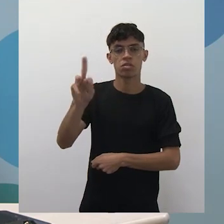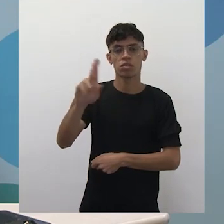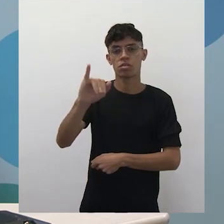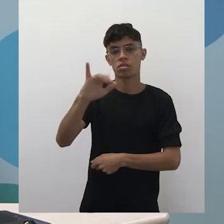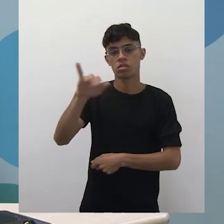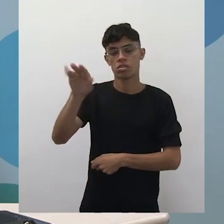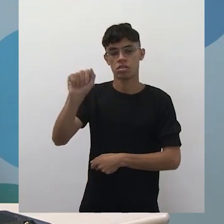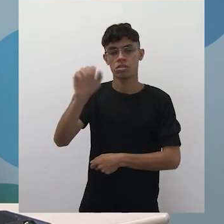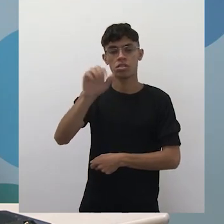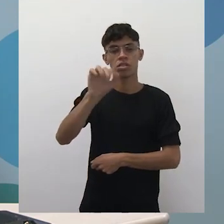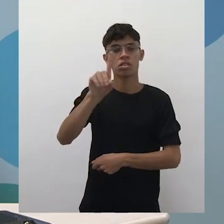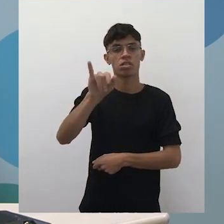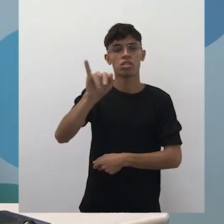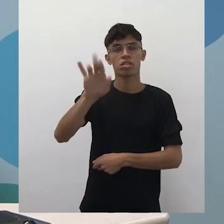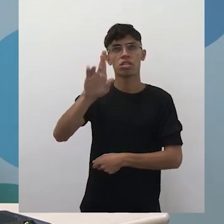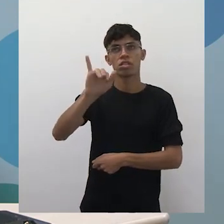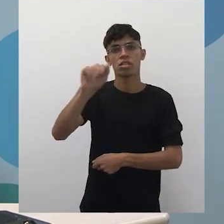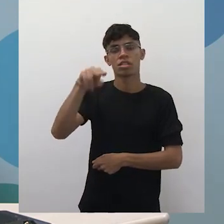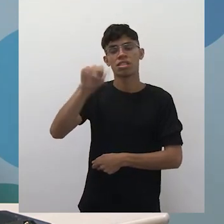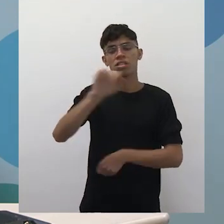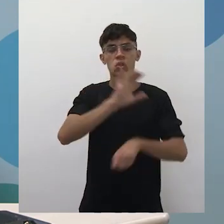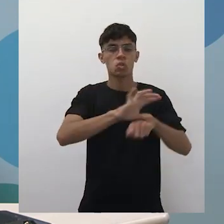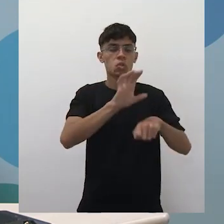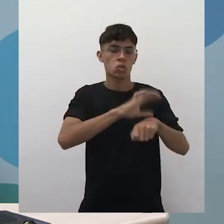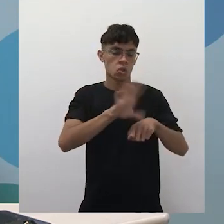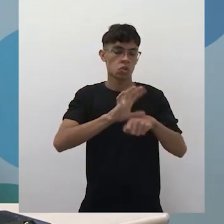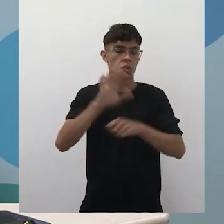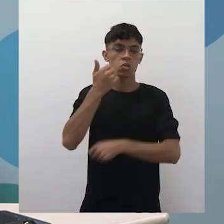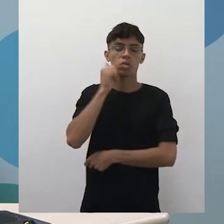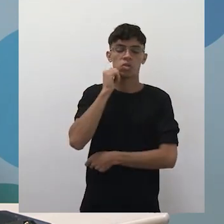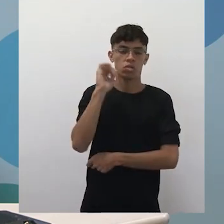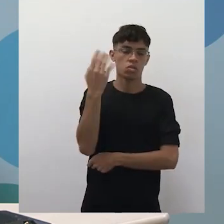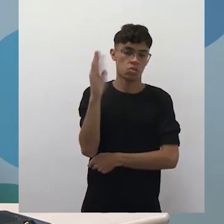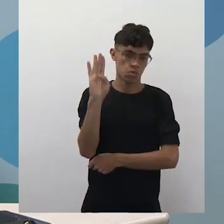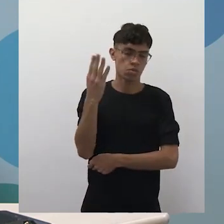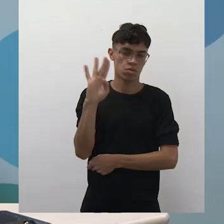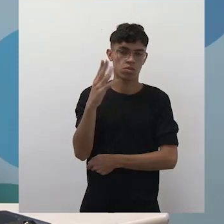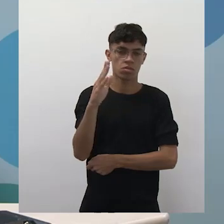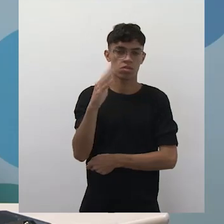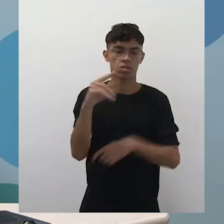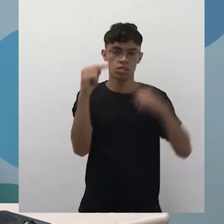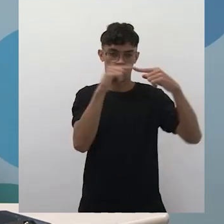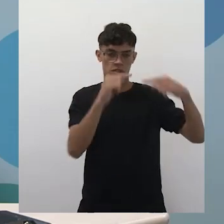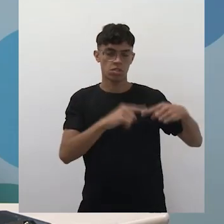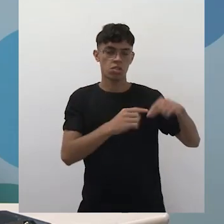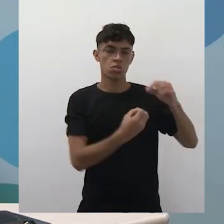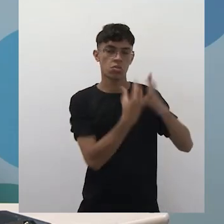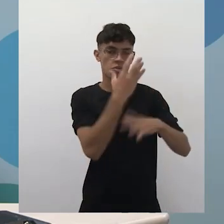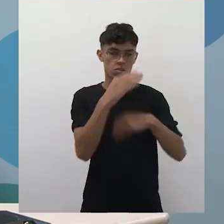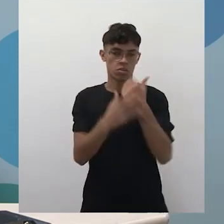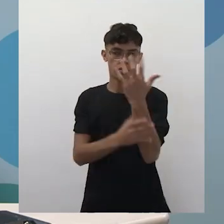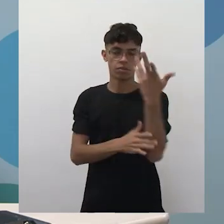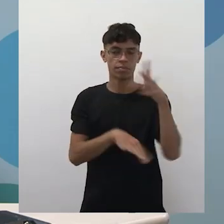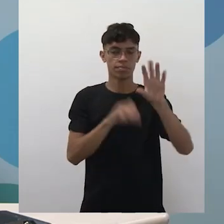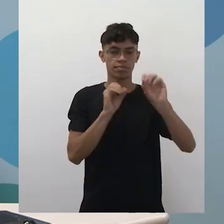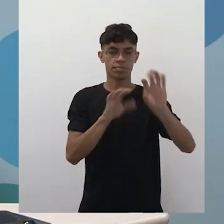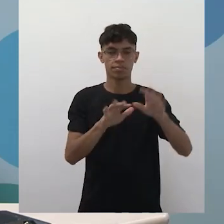Adriana para o curso de Ciências Biológicas, em que elas trazem alguns aspectos naturais de educação ambiental. Vamos ao